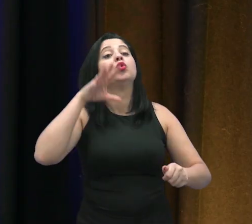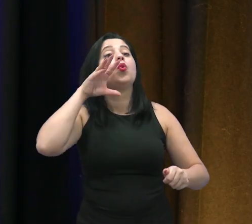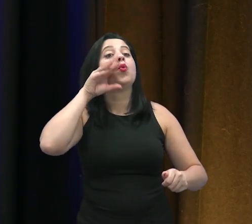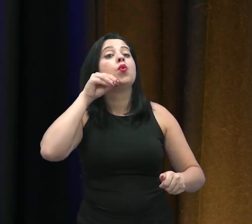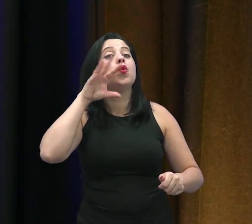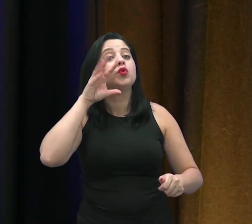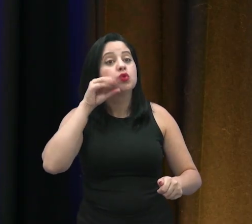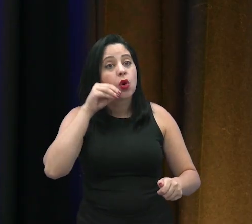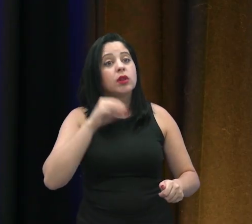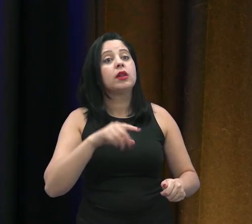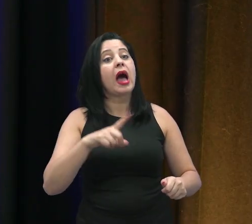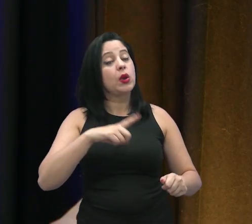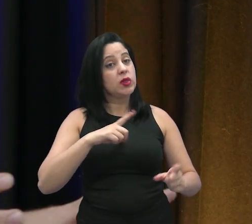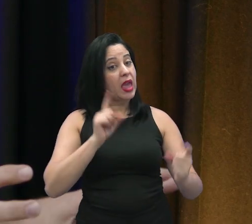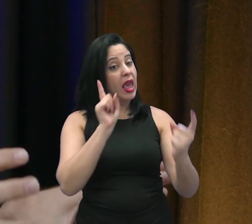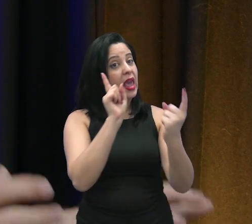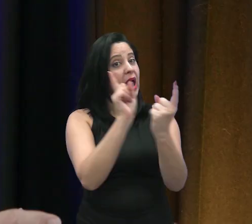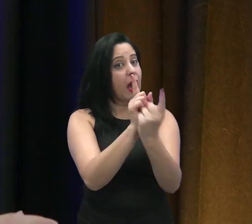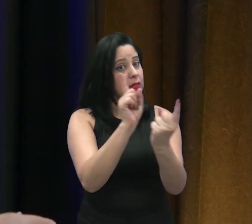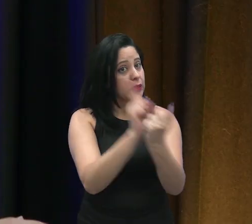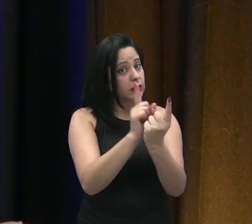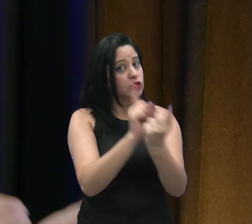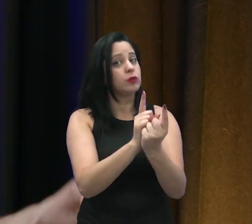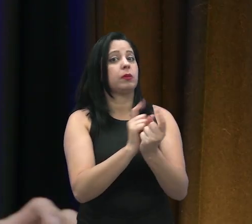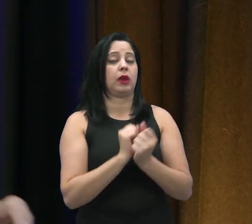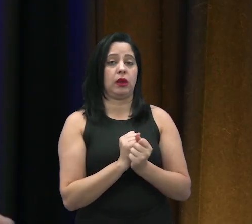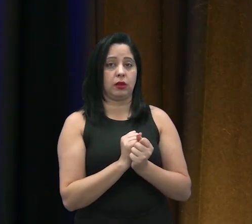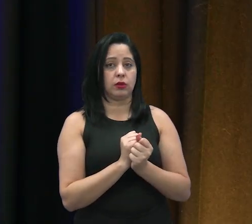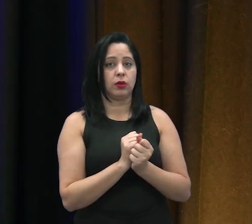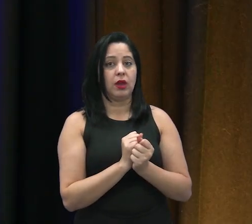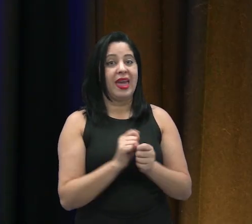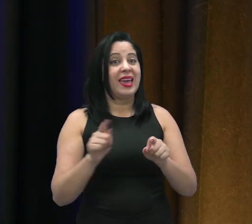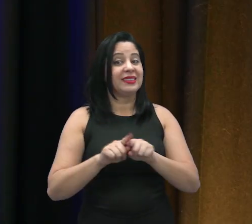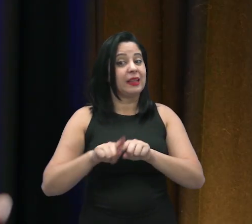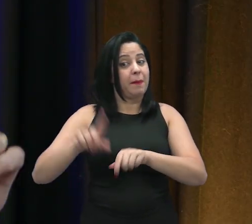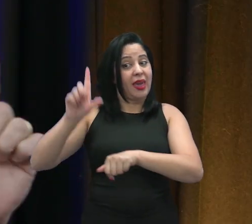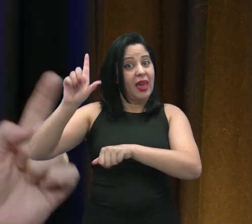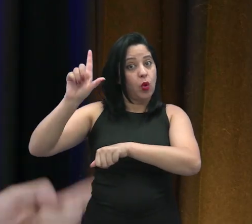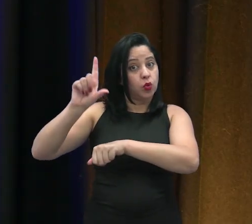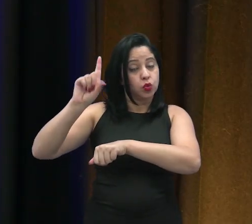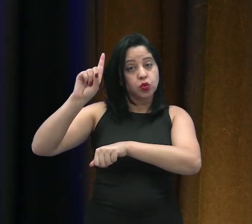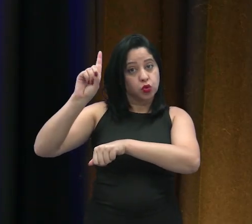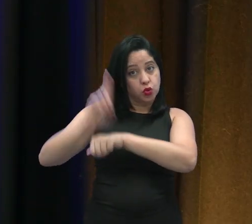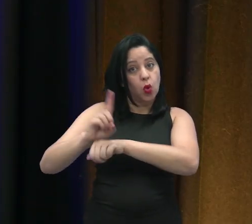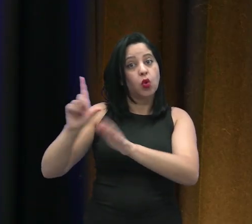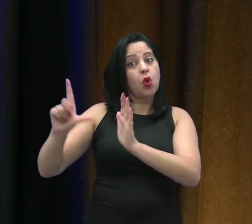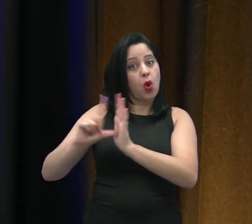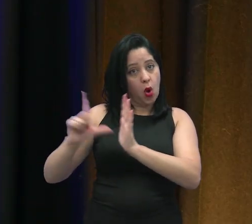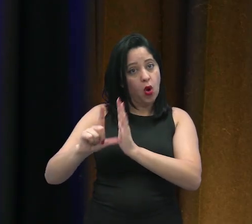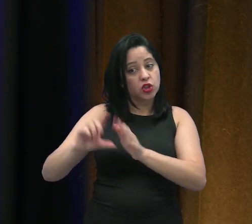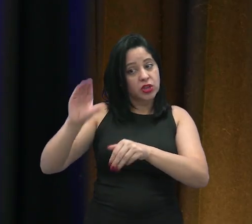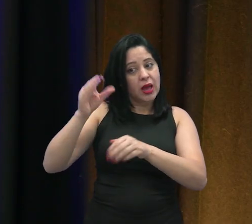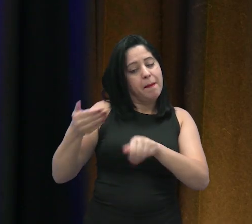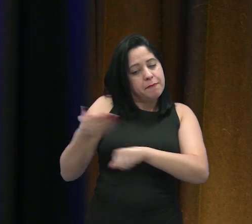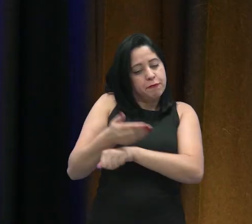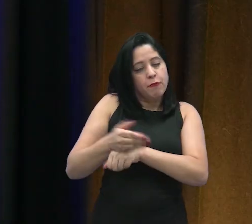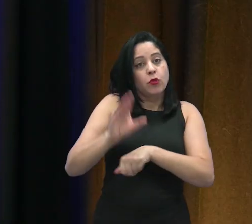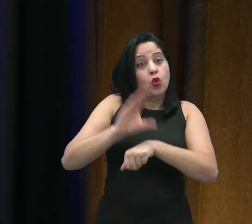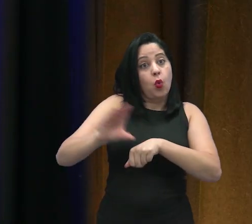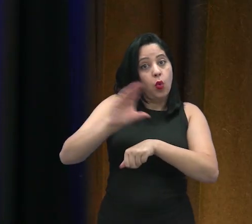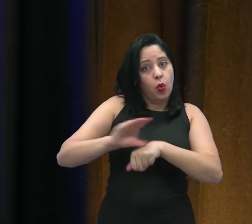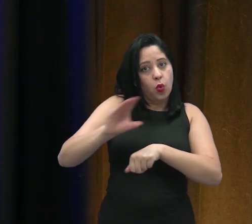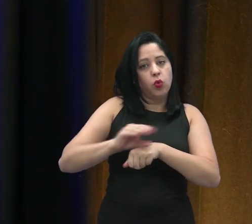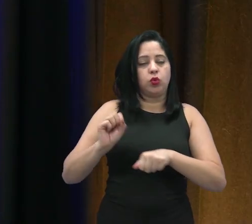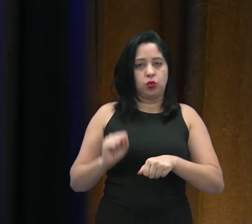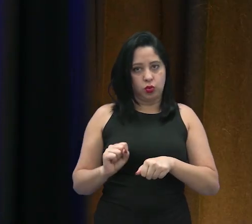reconhecer, saber atender tanto os funcionários dos shoppings como os lojistas. Eles passaram por um curso para saber receber,